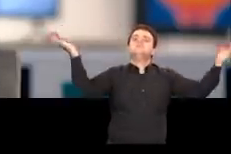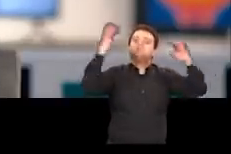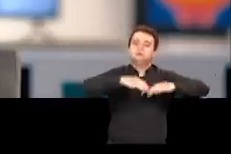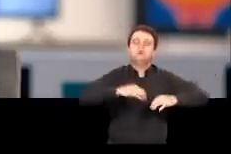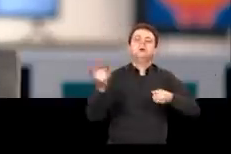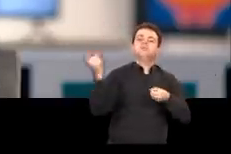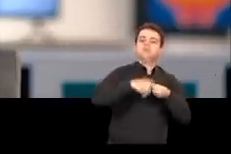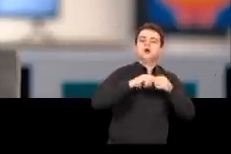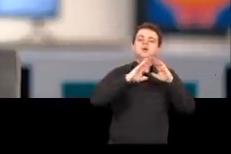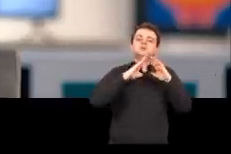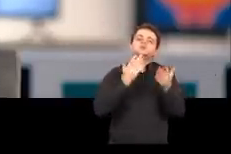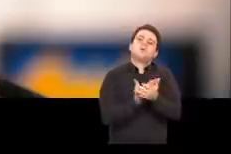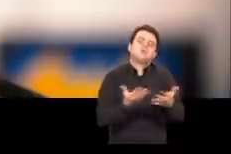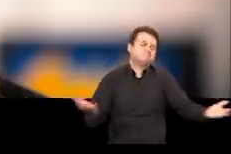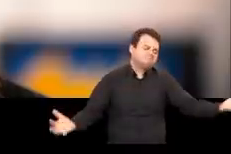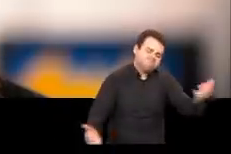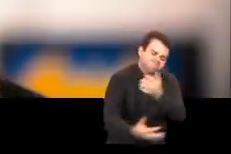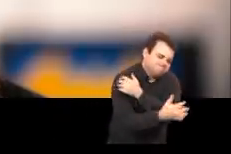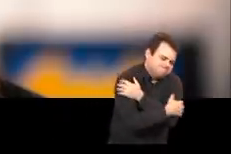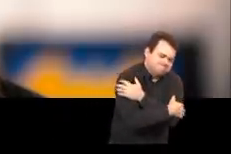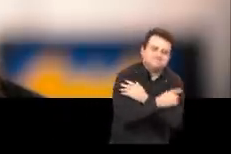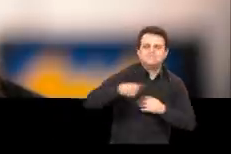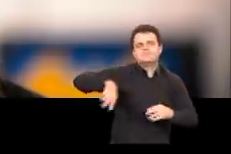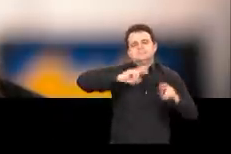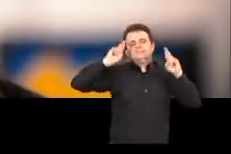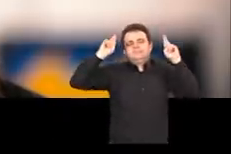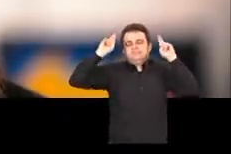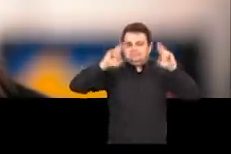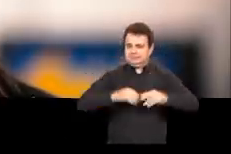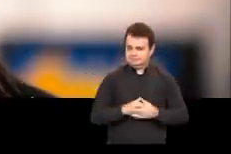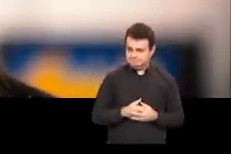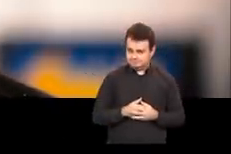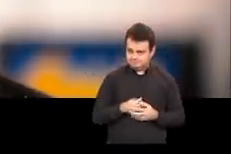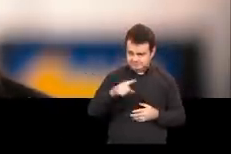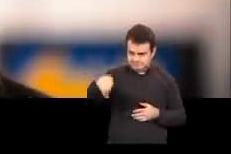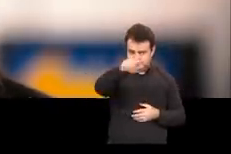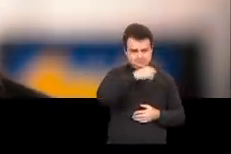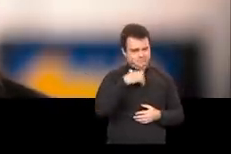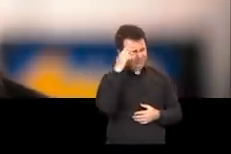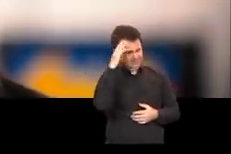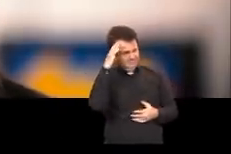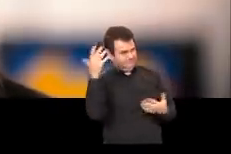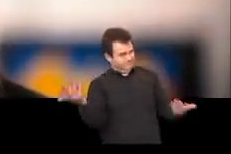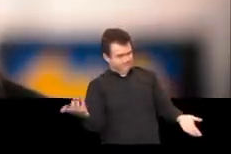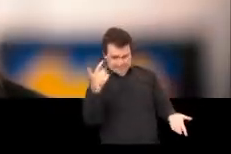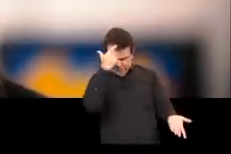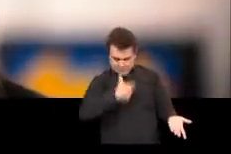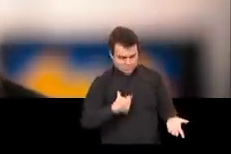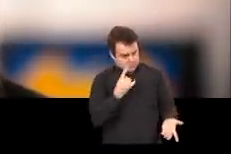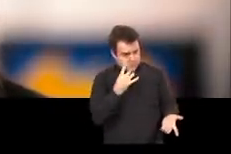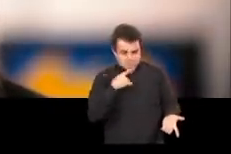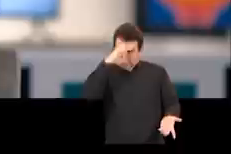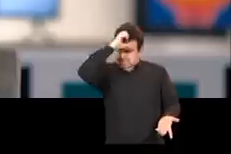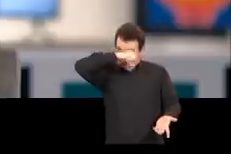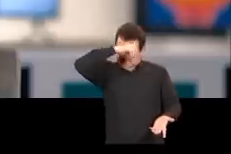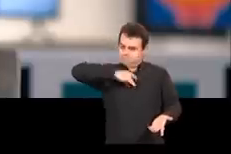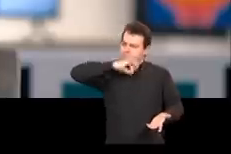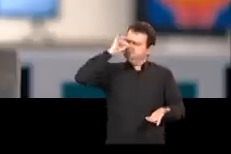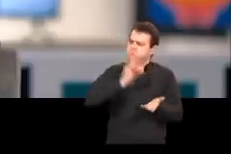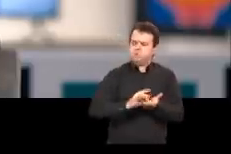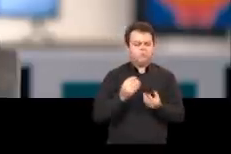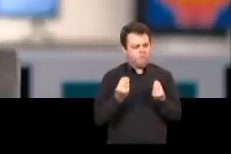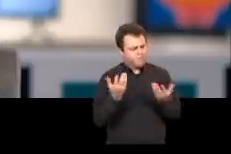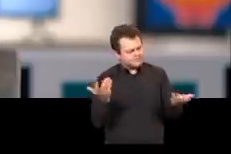de braços abertos. Mas vocês devem estar se perguntando: e como eu faço para me tornar um estudante de verdade?